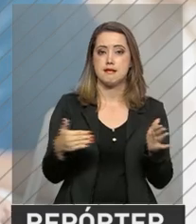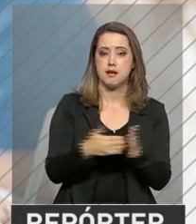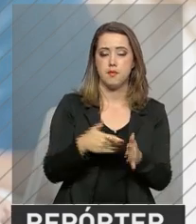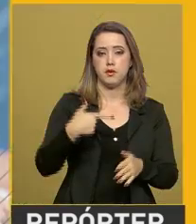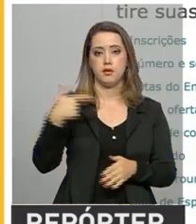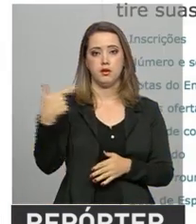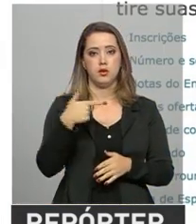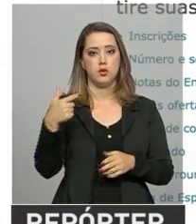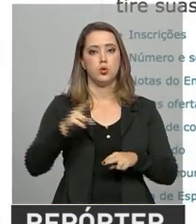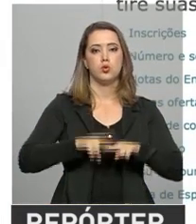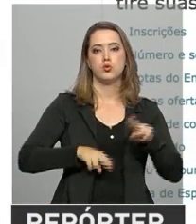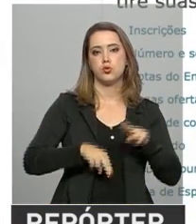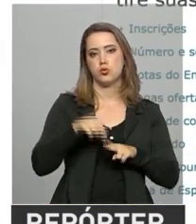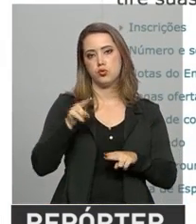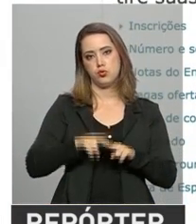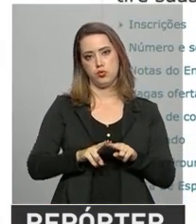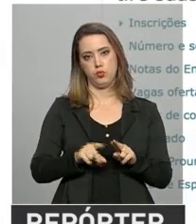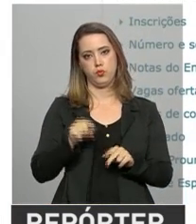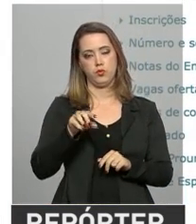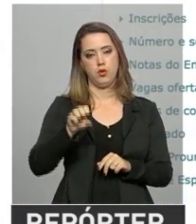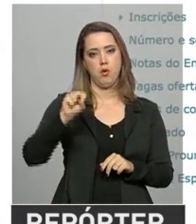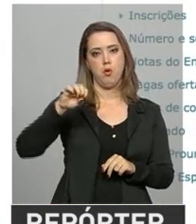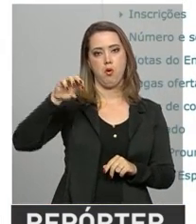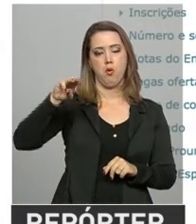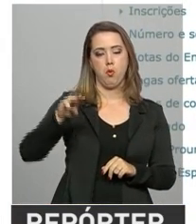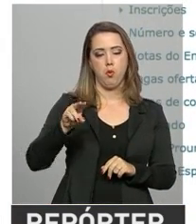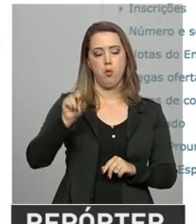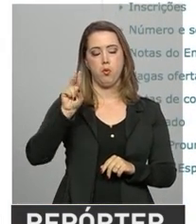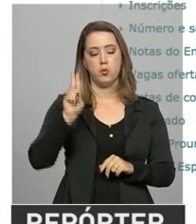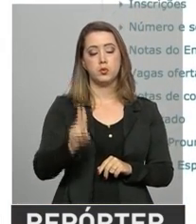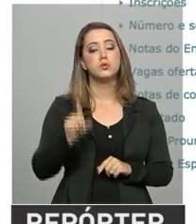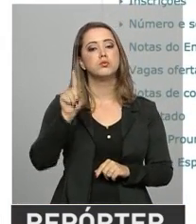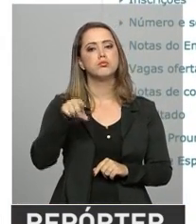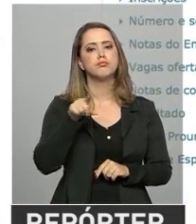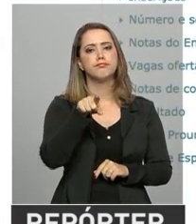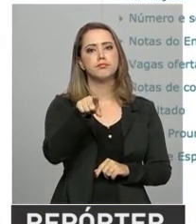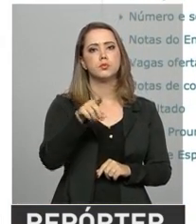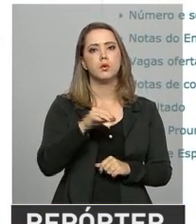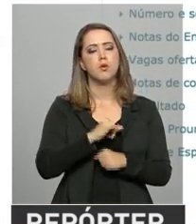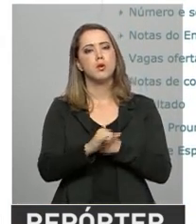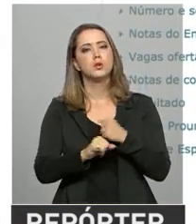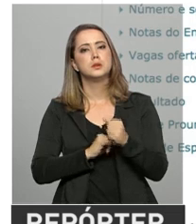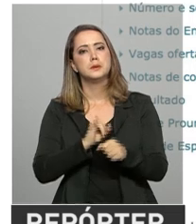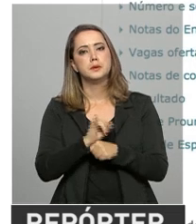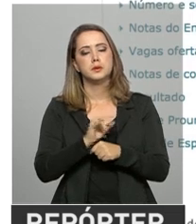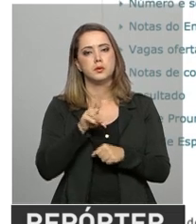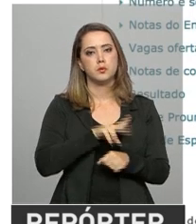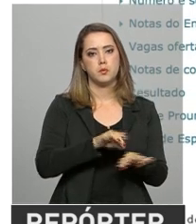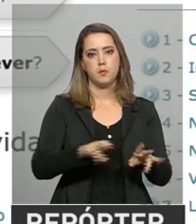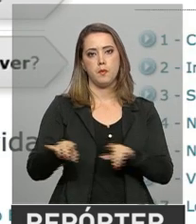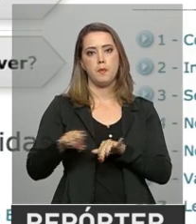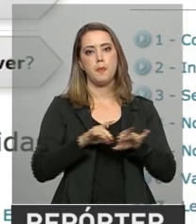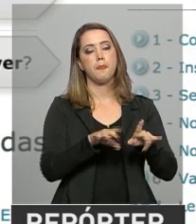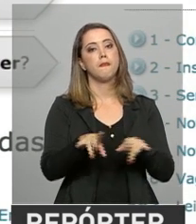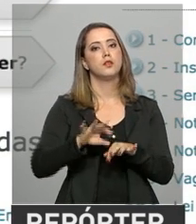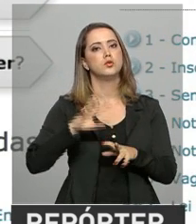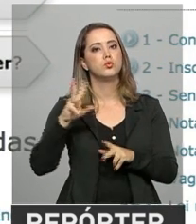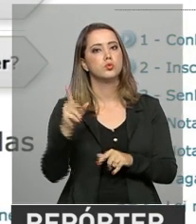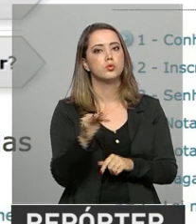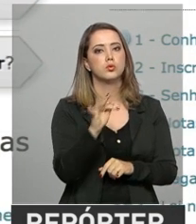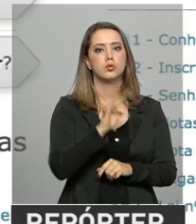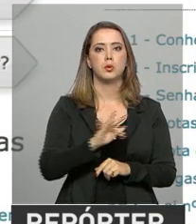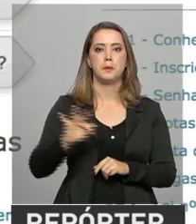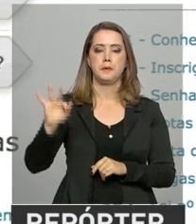de junho. O SISU é este sistema informatizado do Ministério da Educação. É por meio dele que instituições públicas